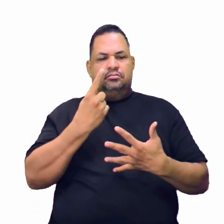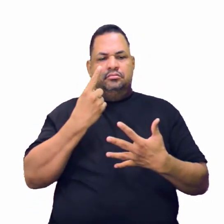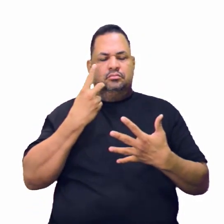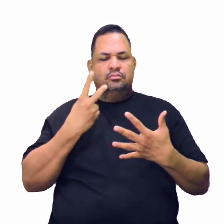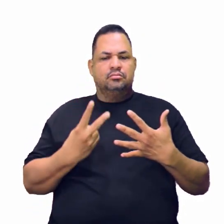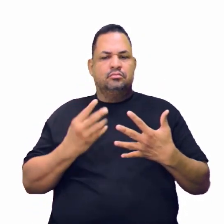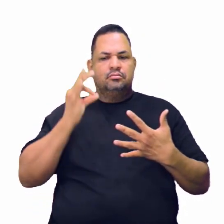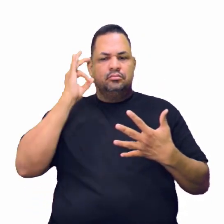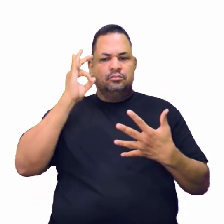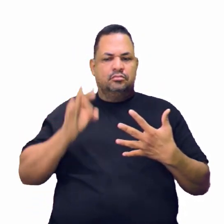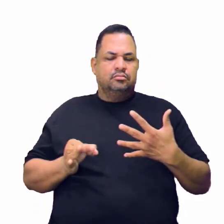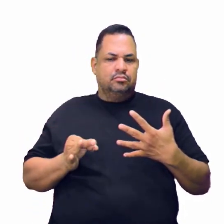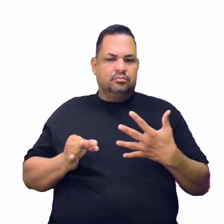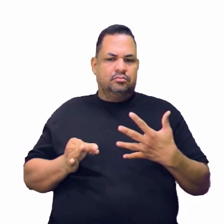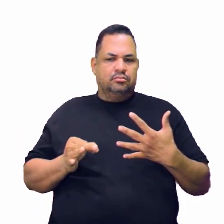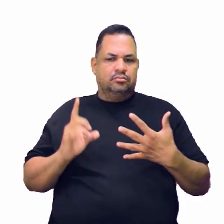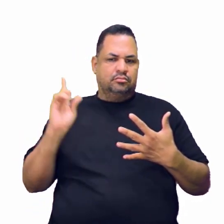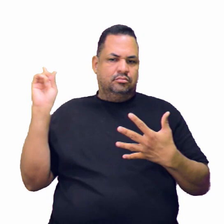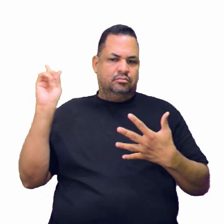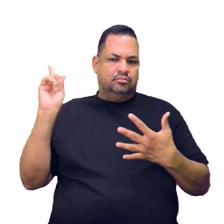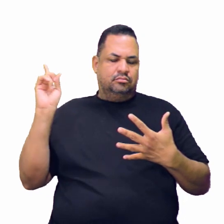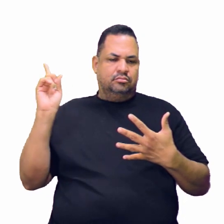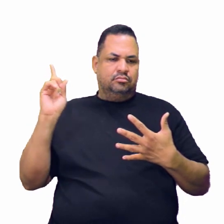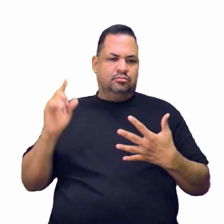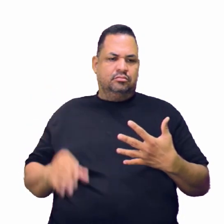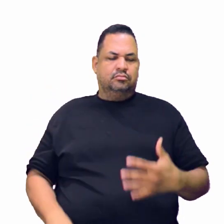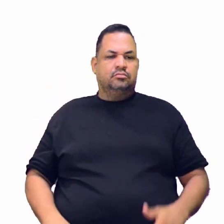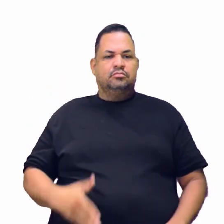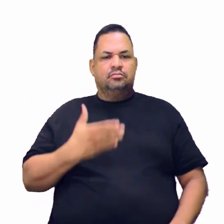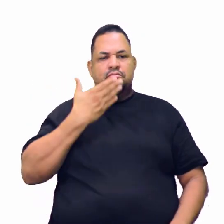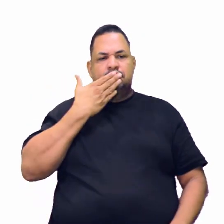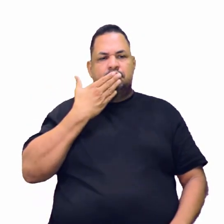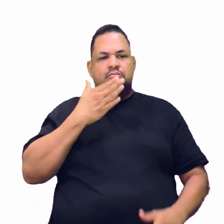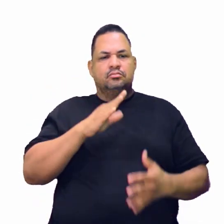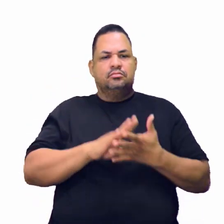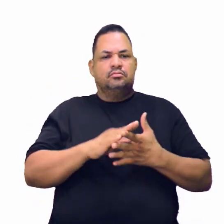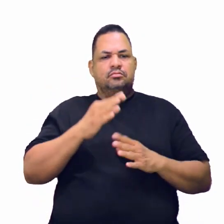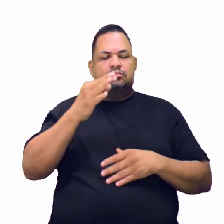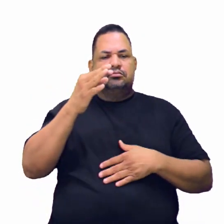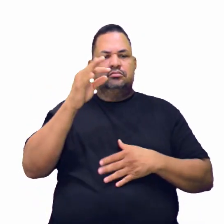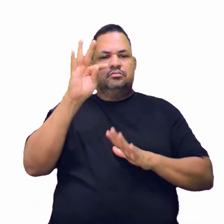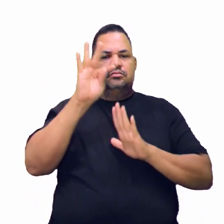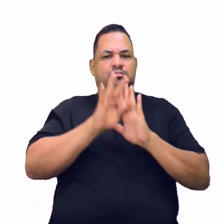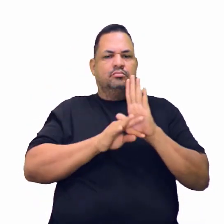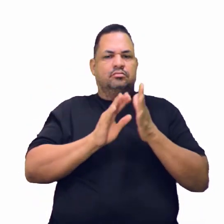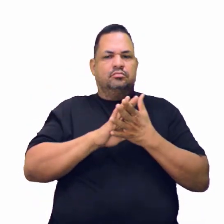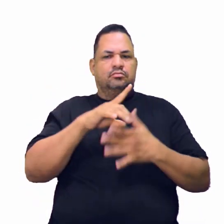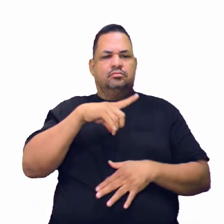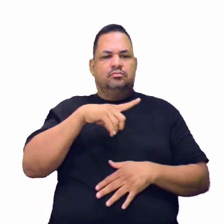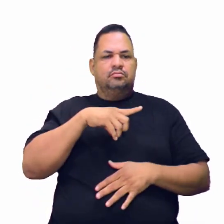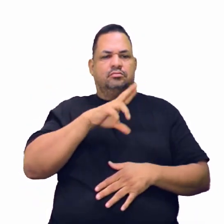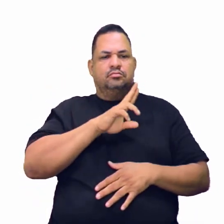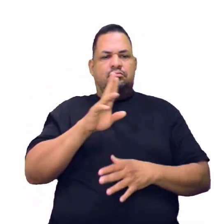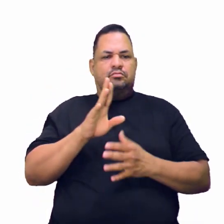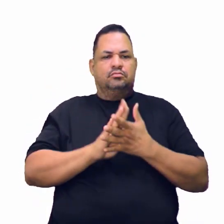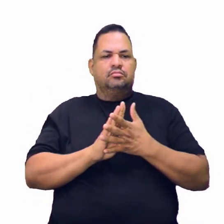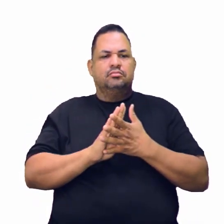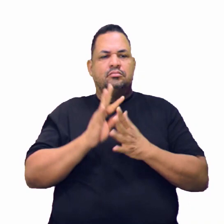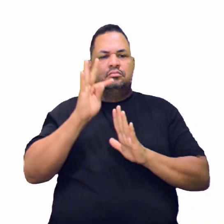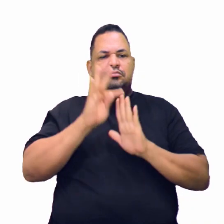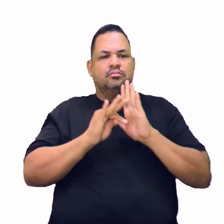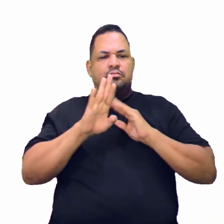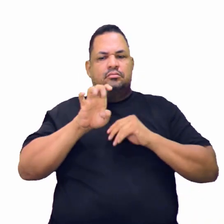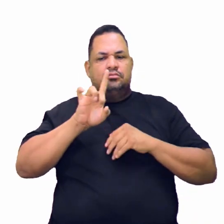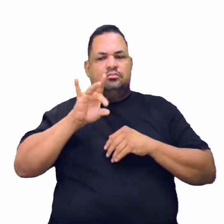estão corretas. Presta atenção, ó. A 1, na tipologia textual é formada pelo texto injuntivo, também chamado de texto instrucional. Lembra que eu